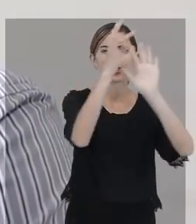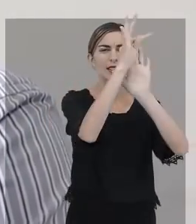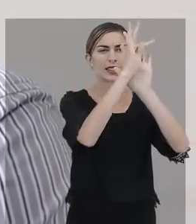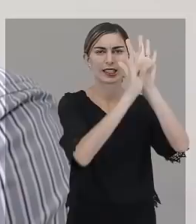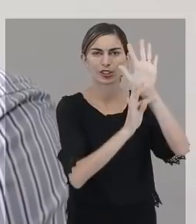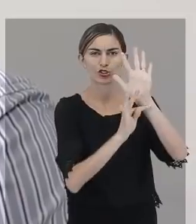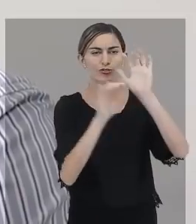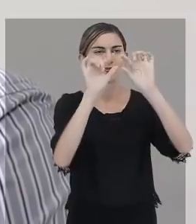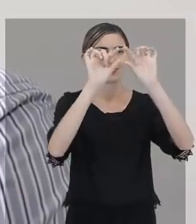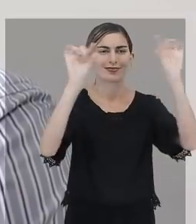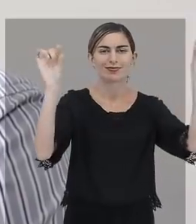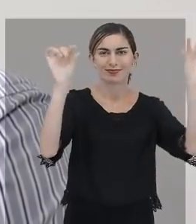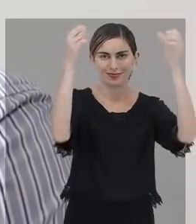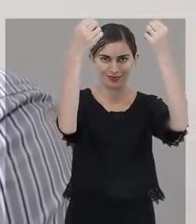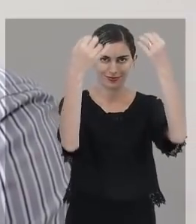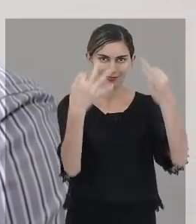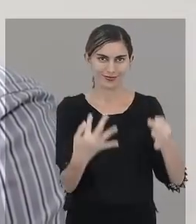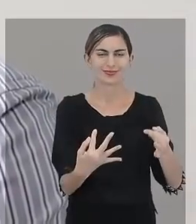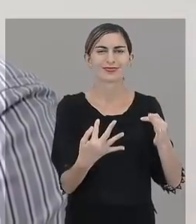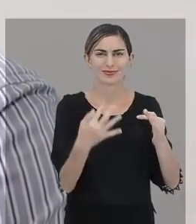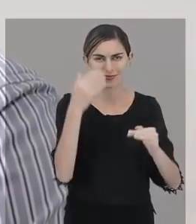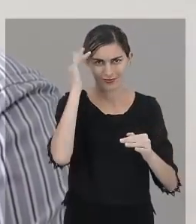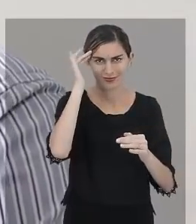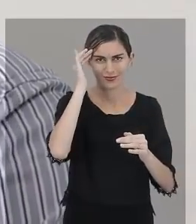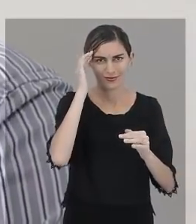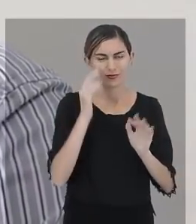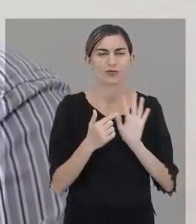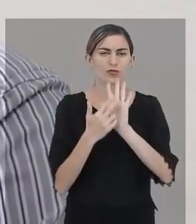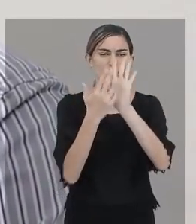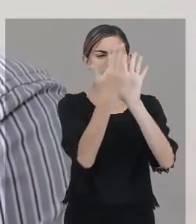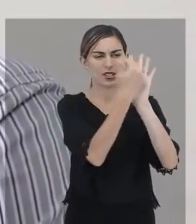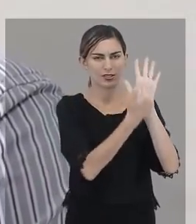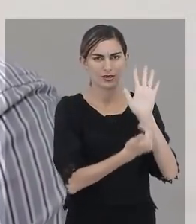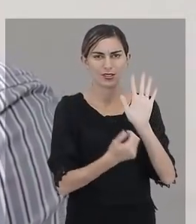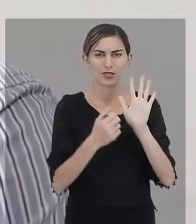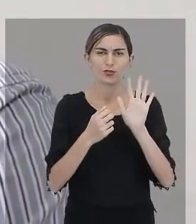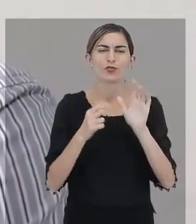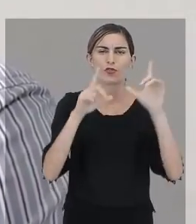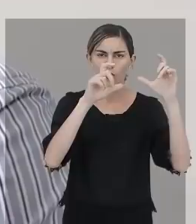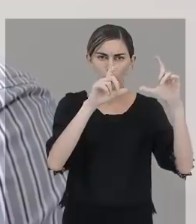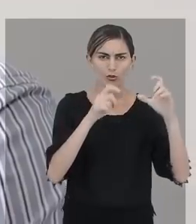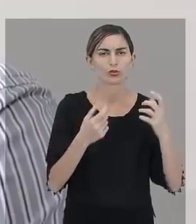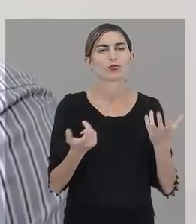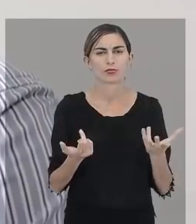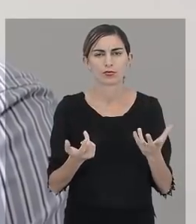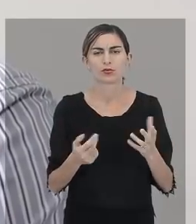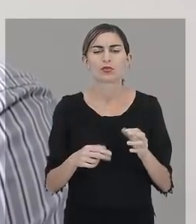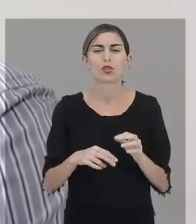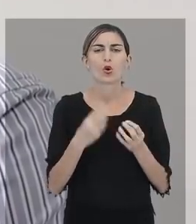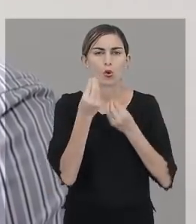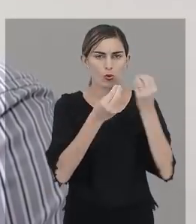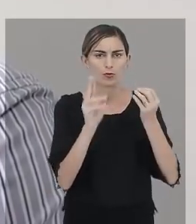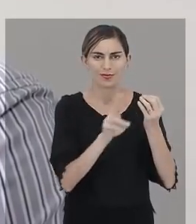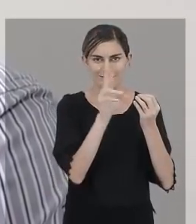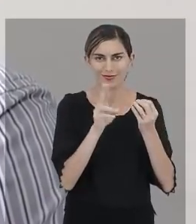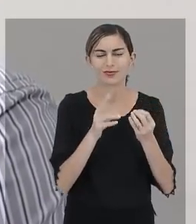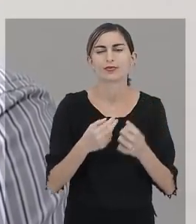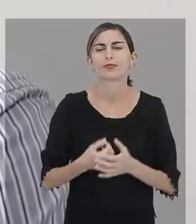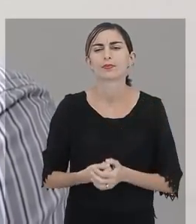texto aí, Frame Layout Demo, que está por cima das outras 2 imagens. Então essa é a forma aqui de usar o Frame